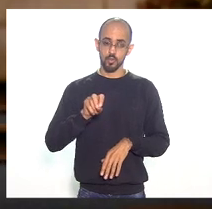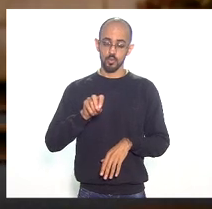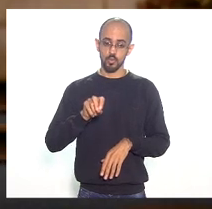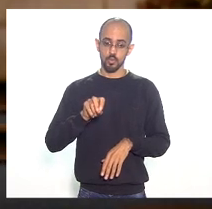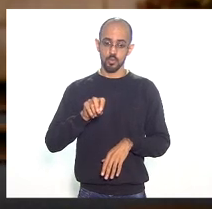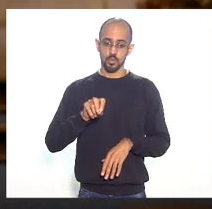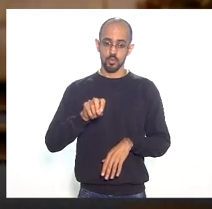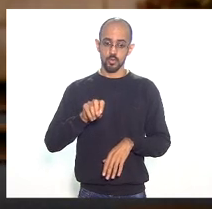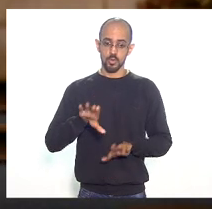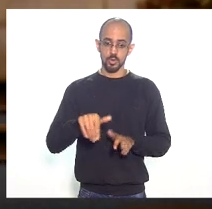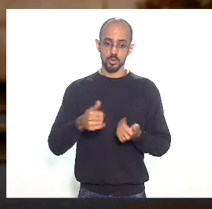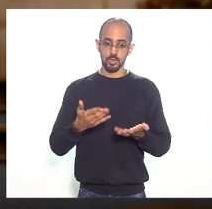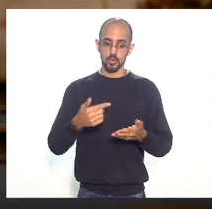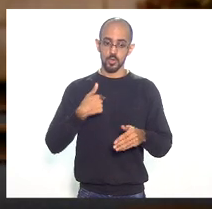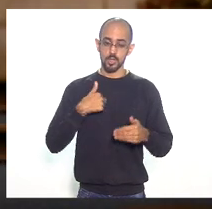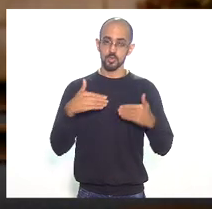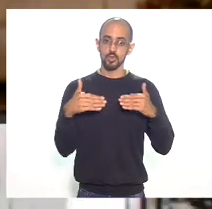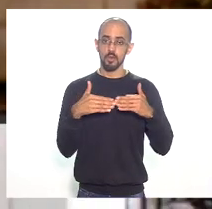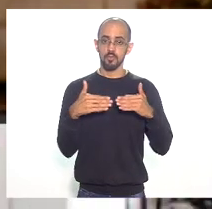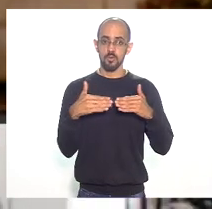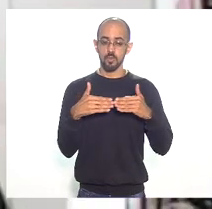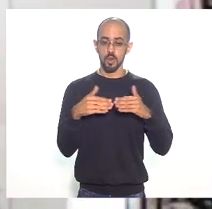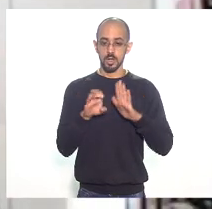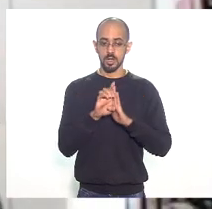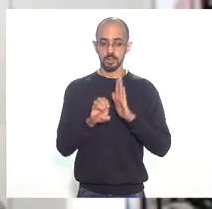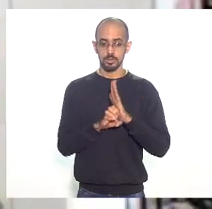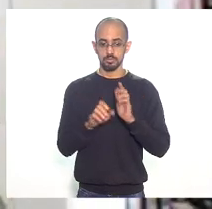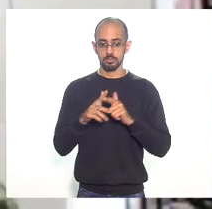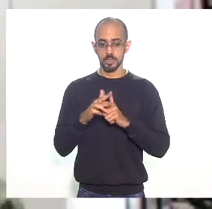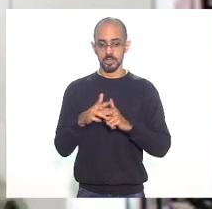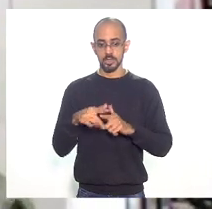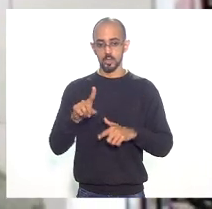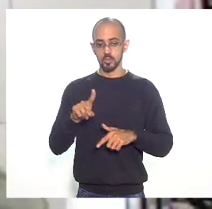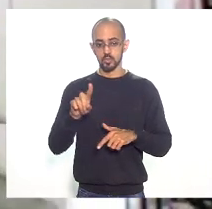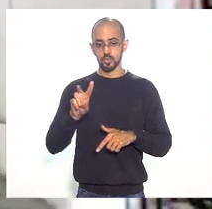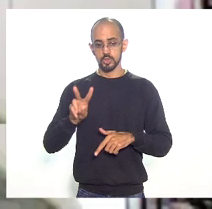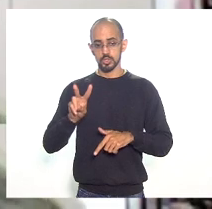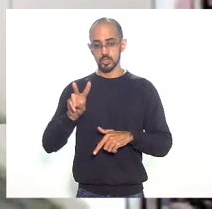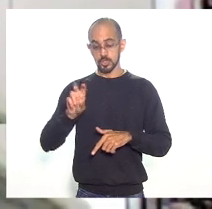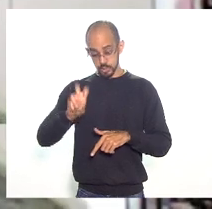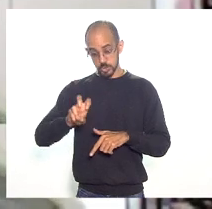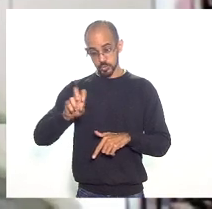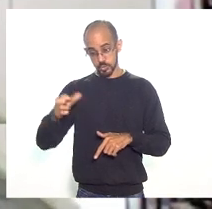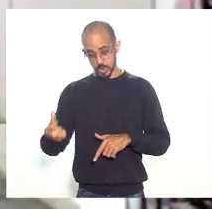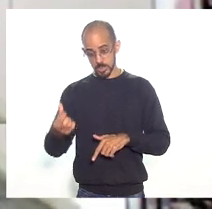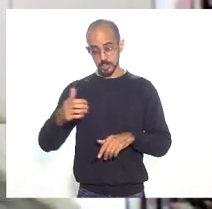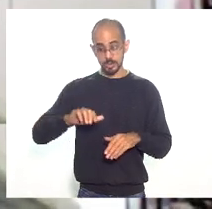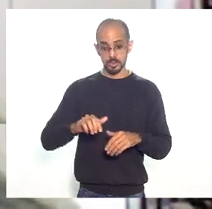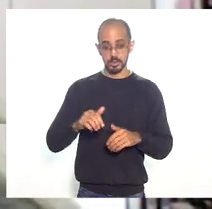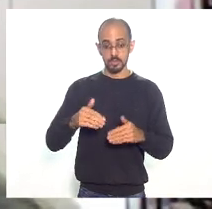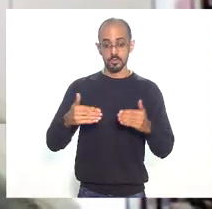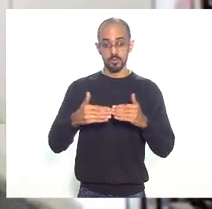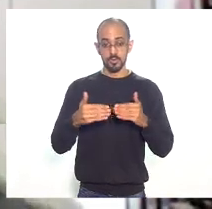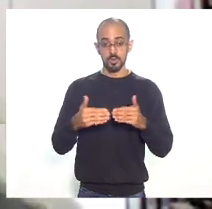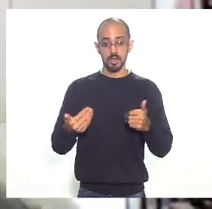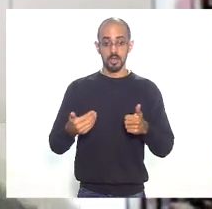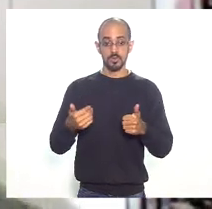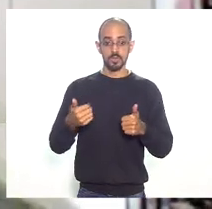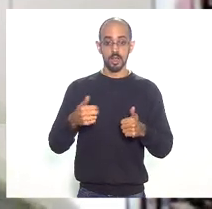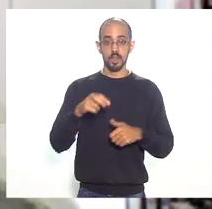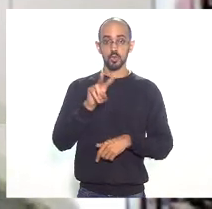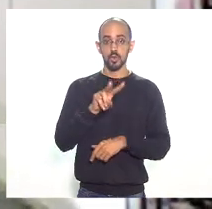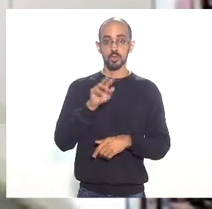Senhor presidente, é favorável às emendas 1, 5 e 6, favorável com subemenda aglutinativa às emendas 2 e 4,